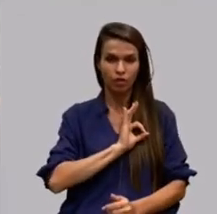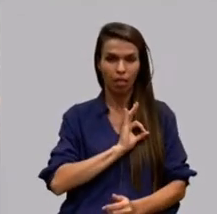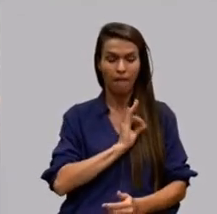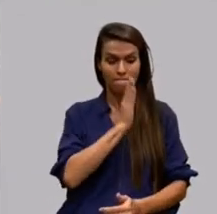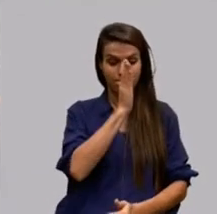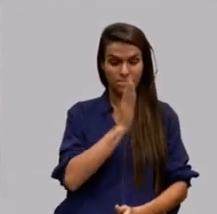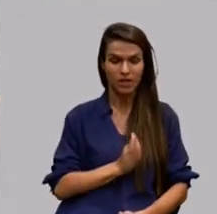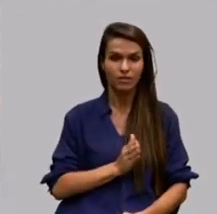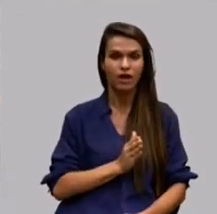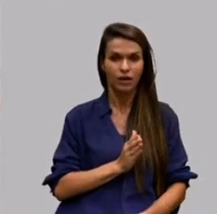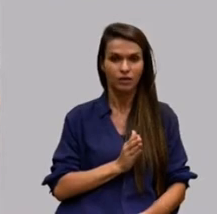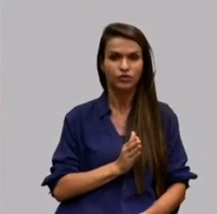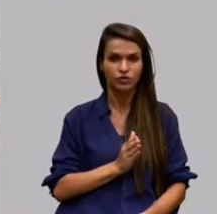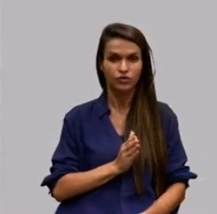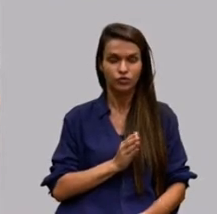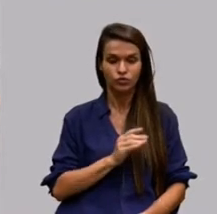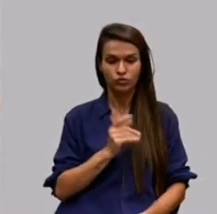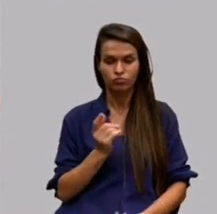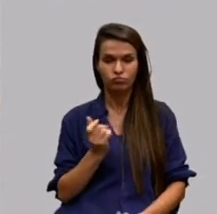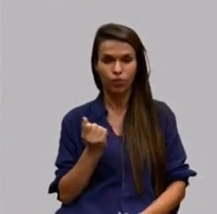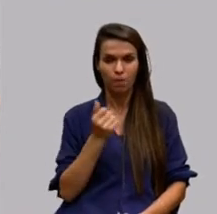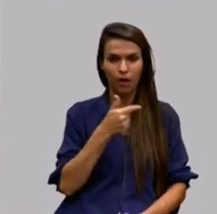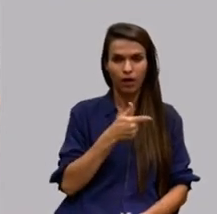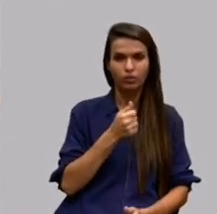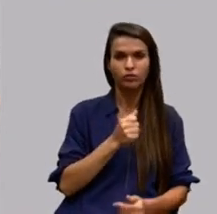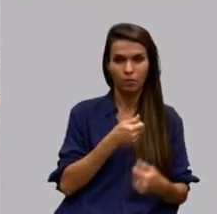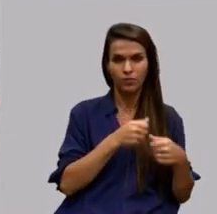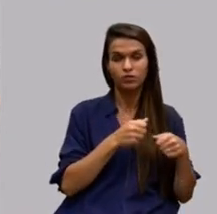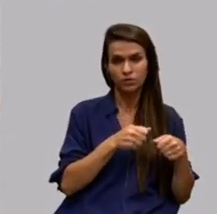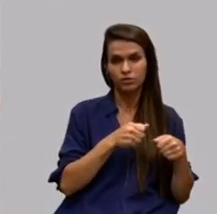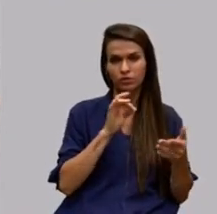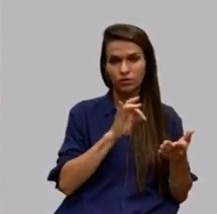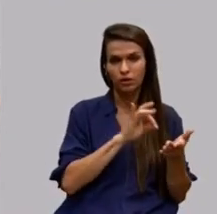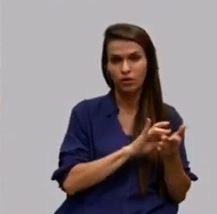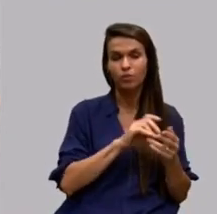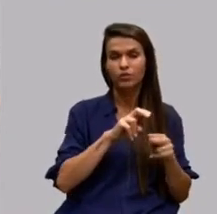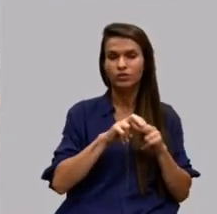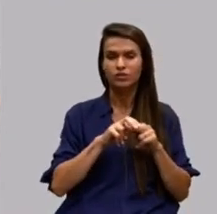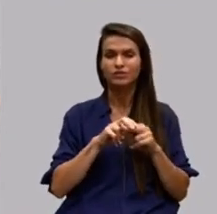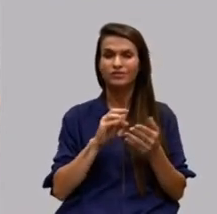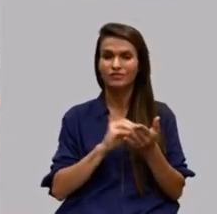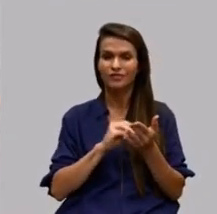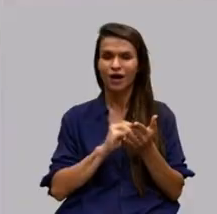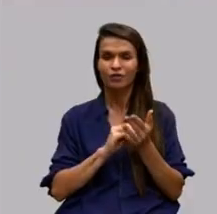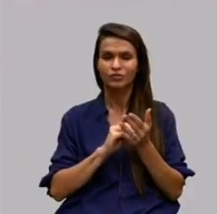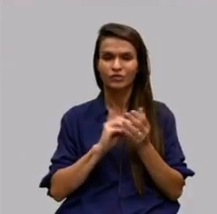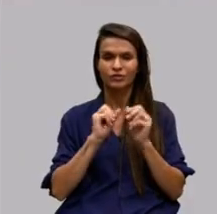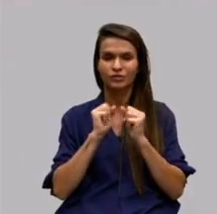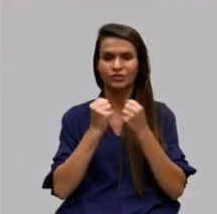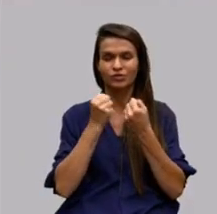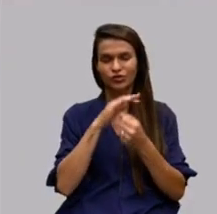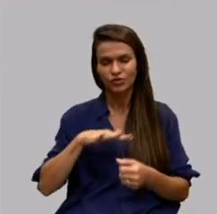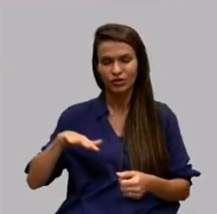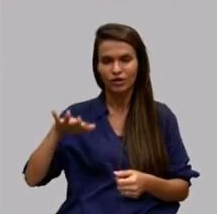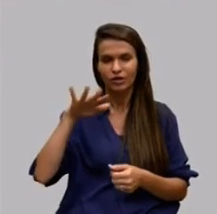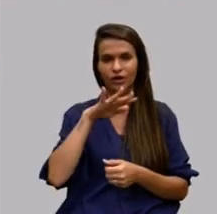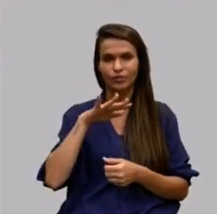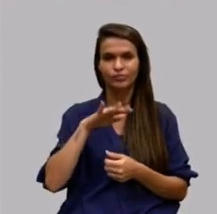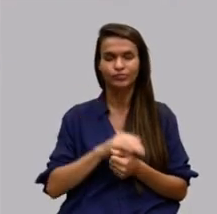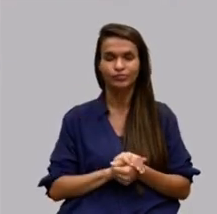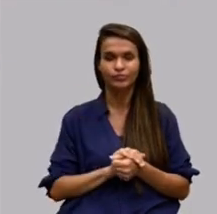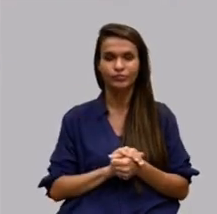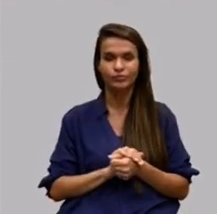metade do efetivo necessário. Por isso, nós vivemos em insegurança geral. Bueno, o que a vedação